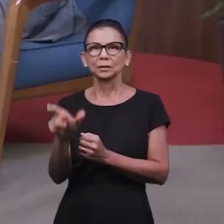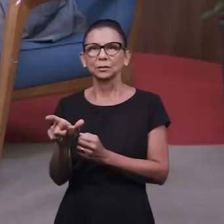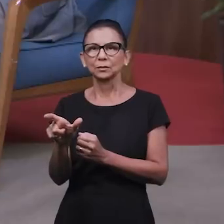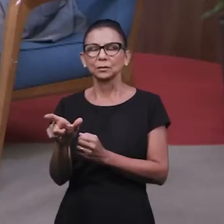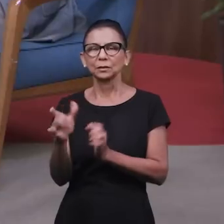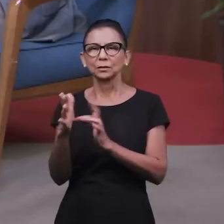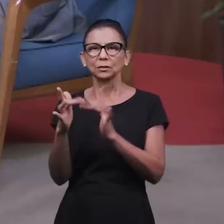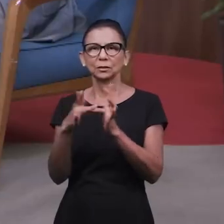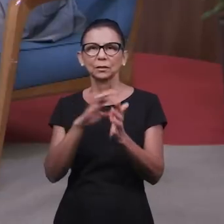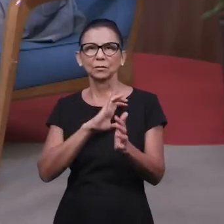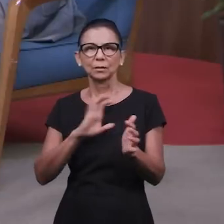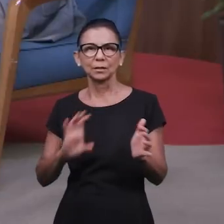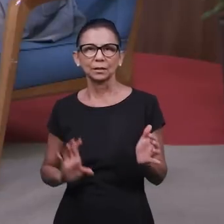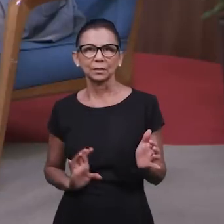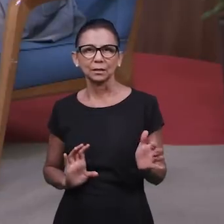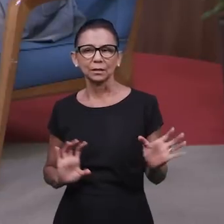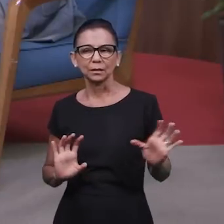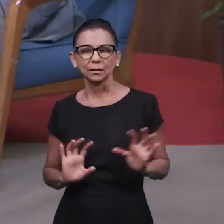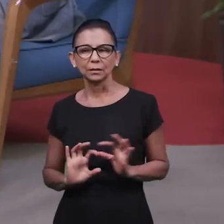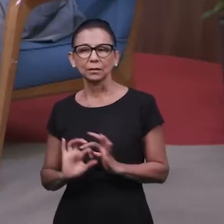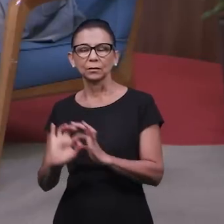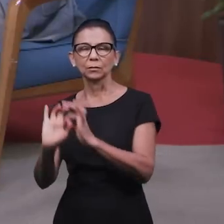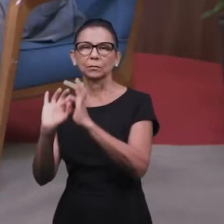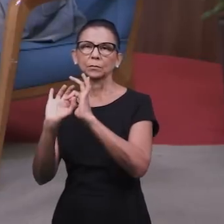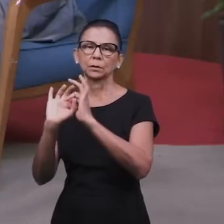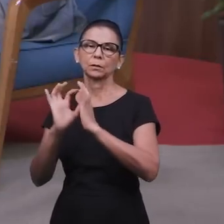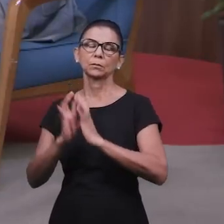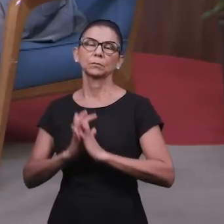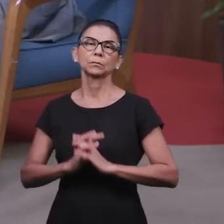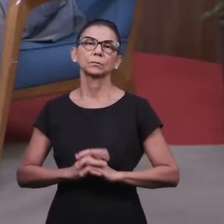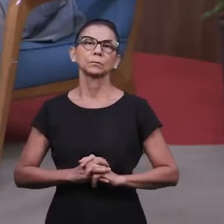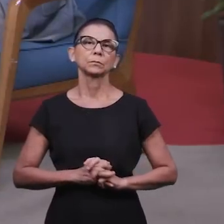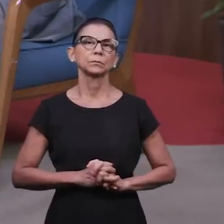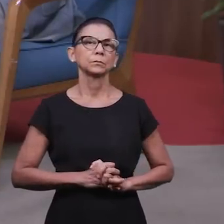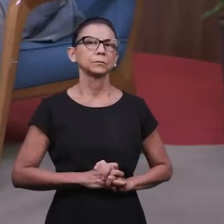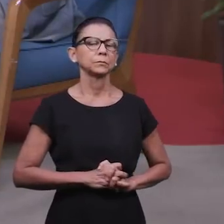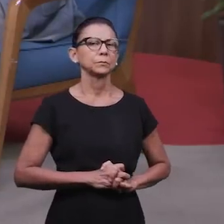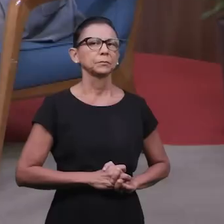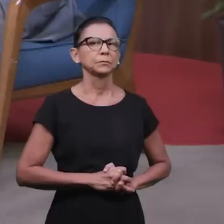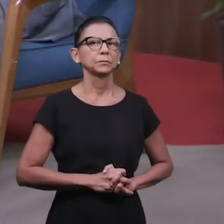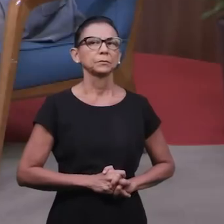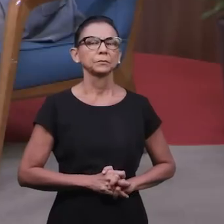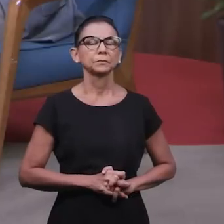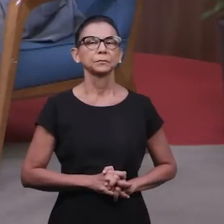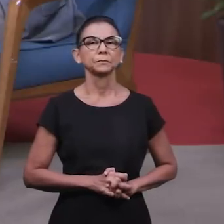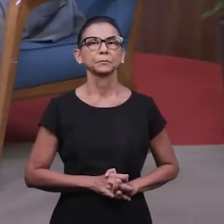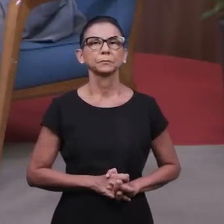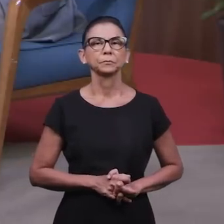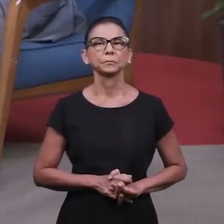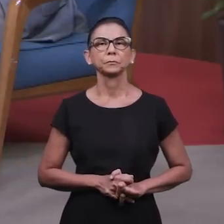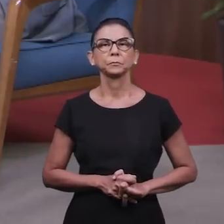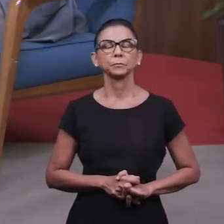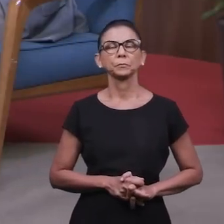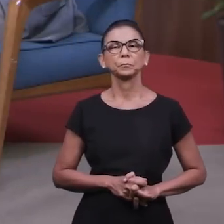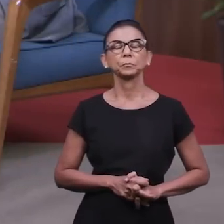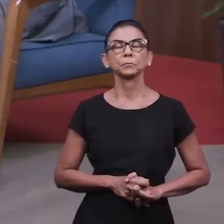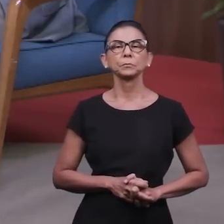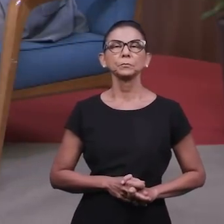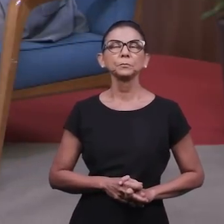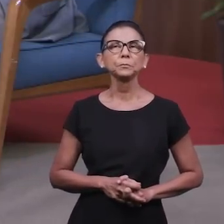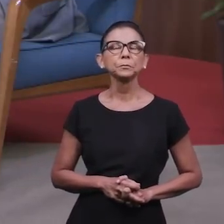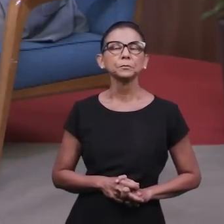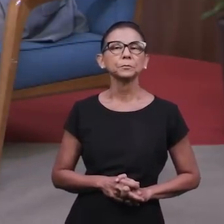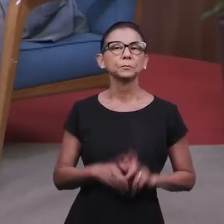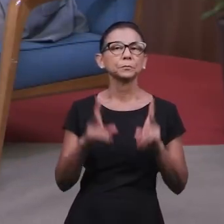Glória a Jesus. Em Cristo Jesus, em comunhão com Cristo Jesus. Daniel, exatamente. Nós